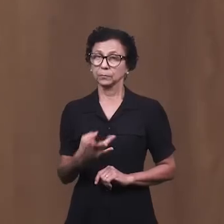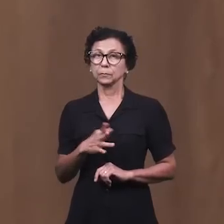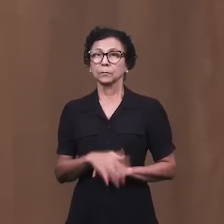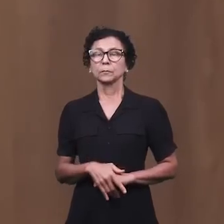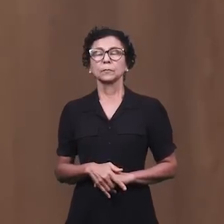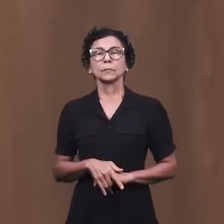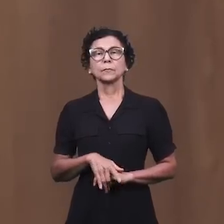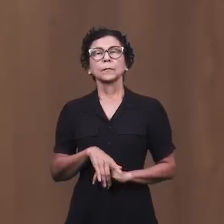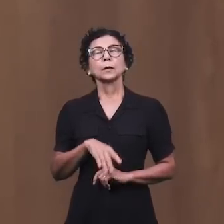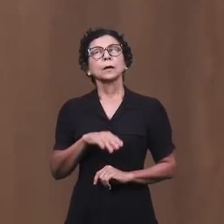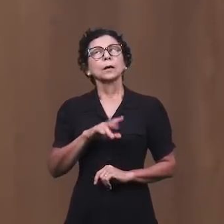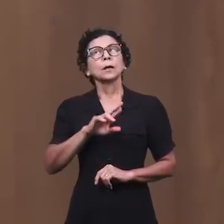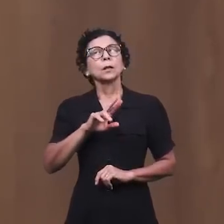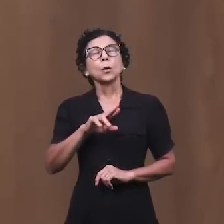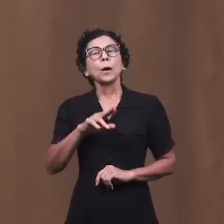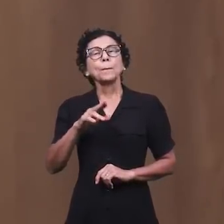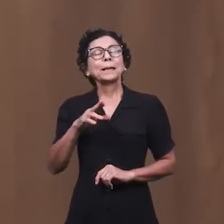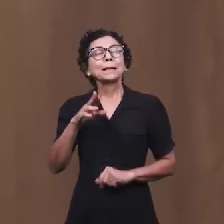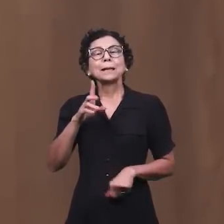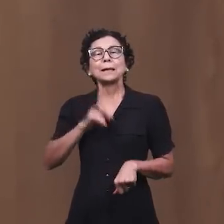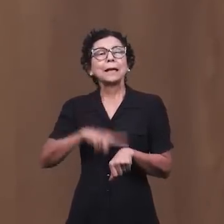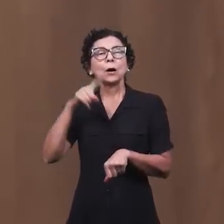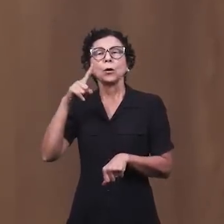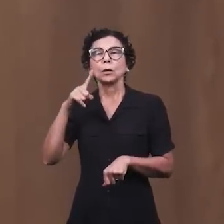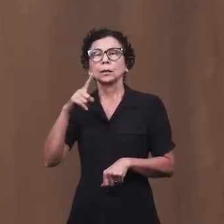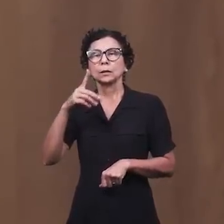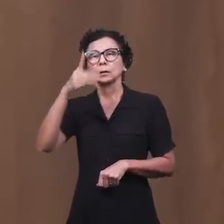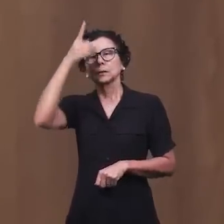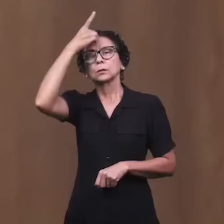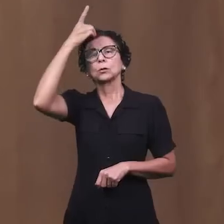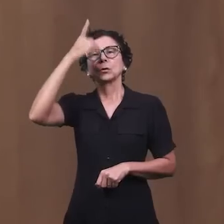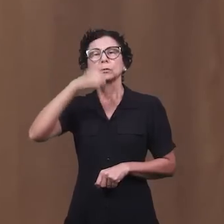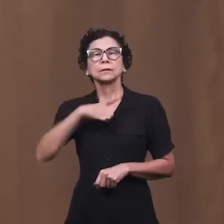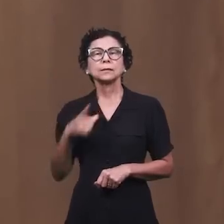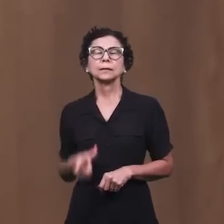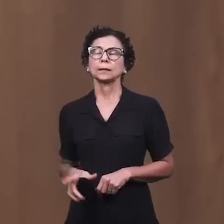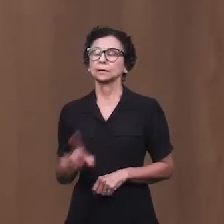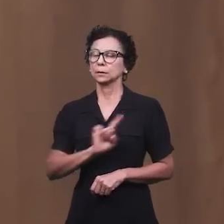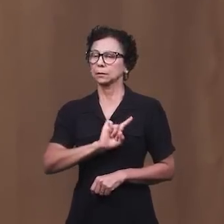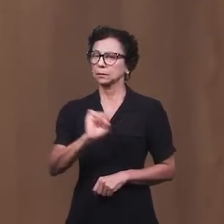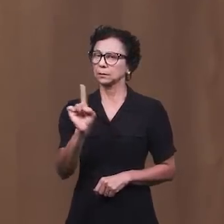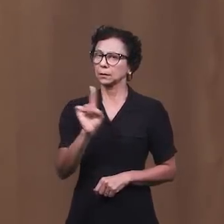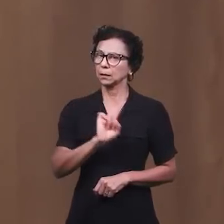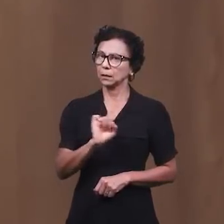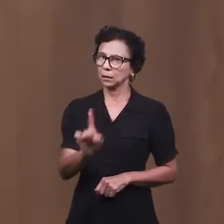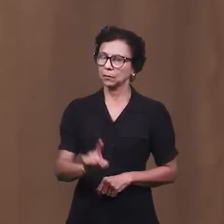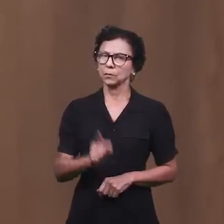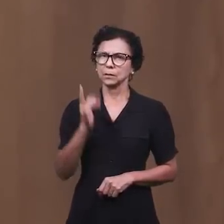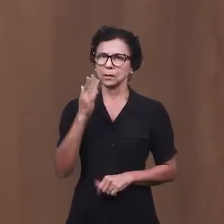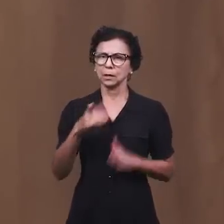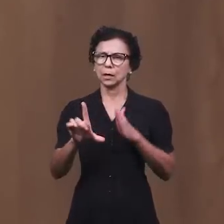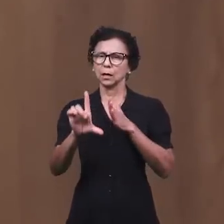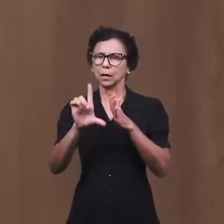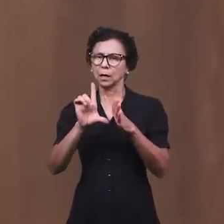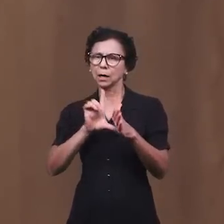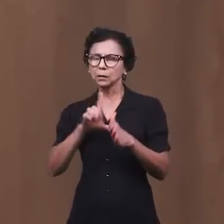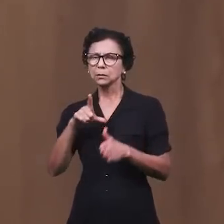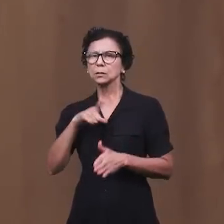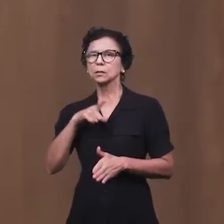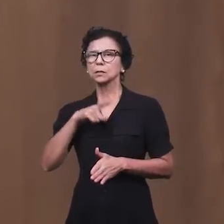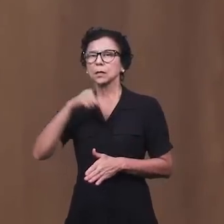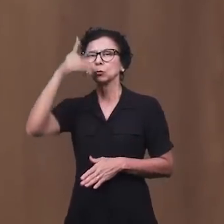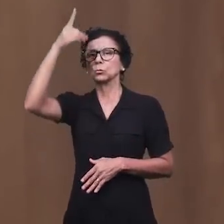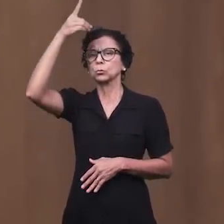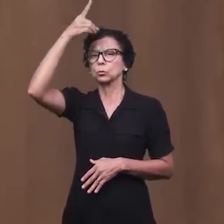uma reunião para ter dons. É uma reunião onde você vai pegar os dons